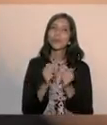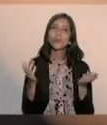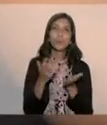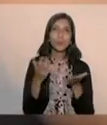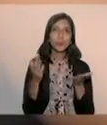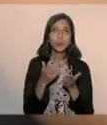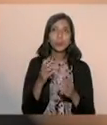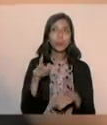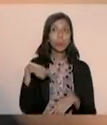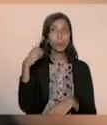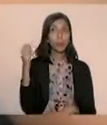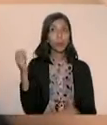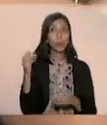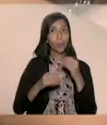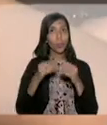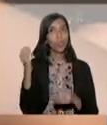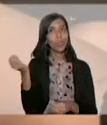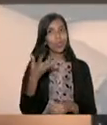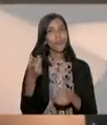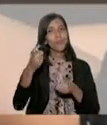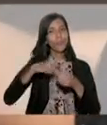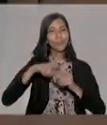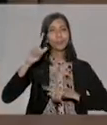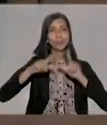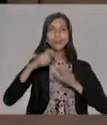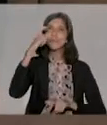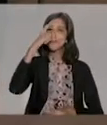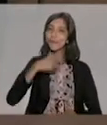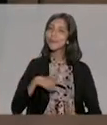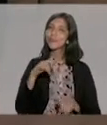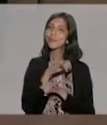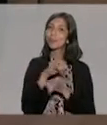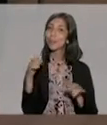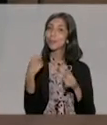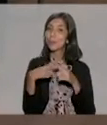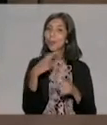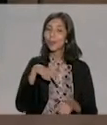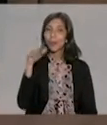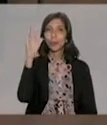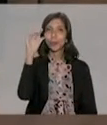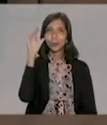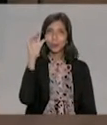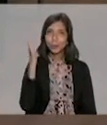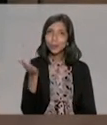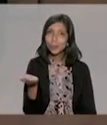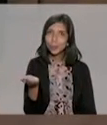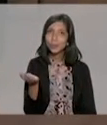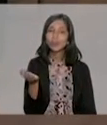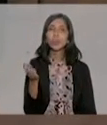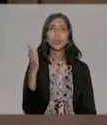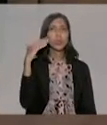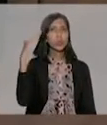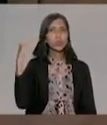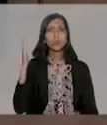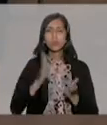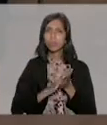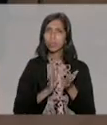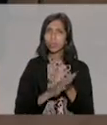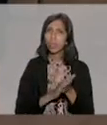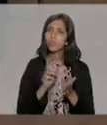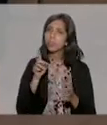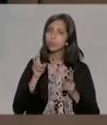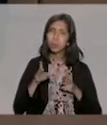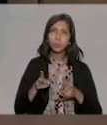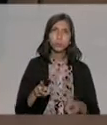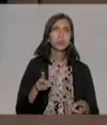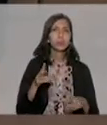adorei Também. Então, quando tiver novela nova, Perfil. Tá Volta bom. aqui para contar, que agora ficou todo mundo curioso. Volto sim. Querida, super sucesso